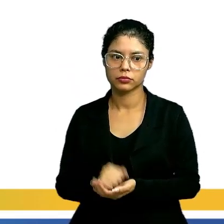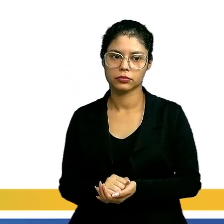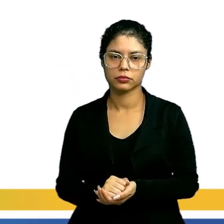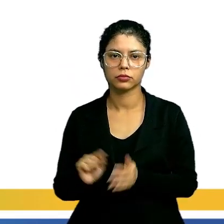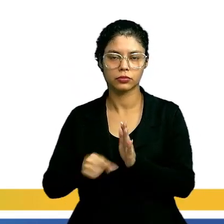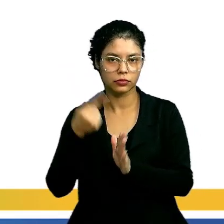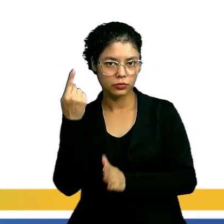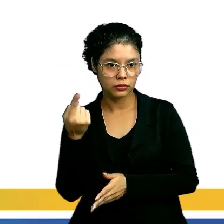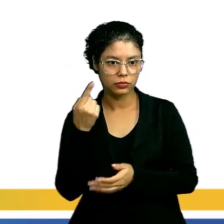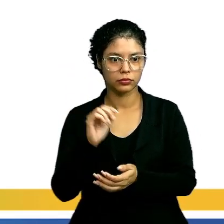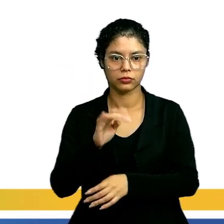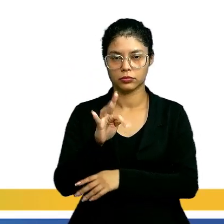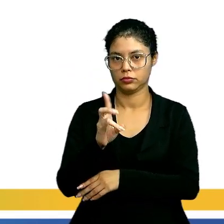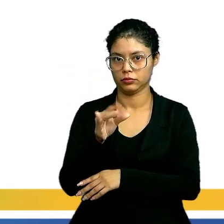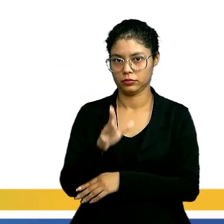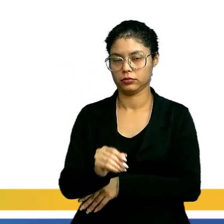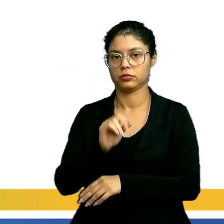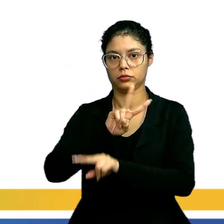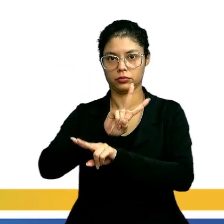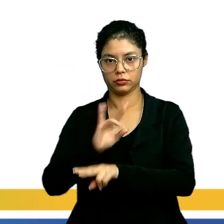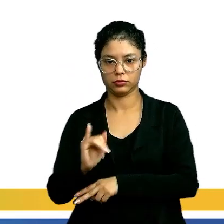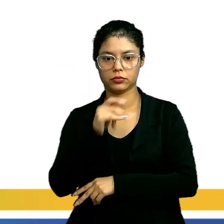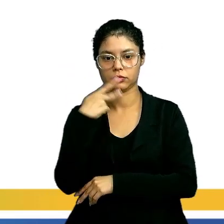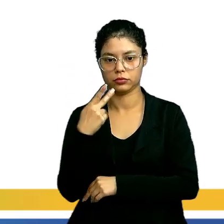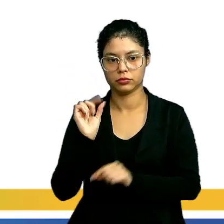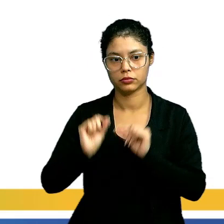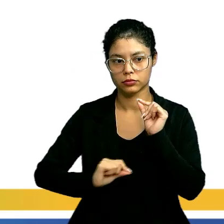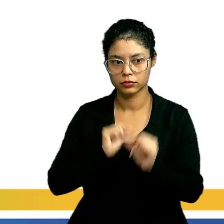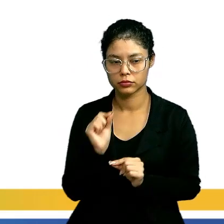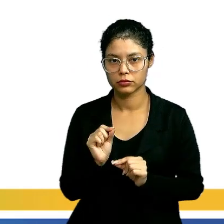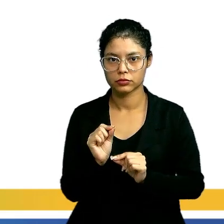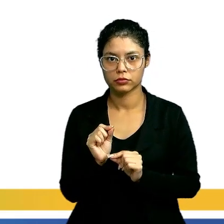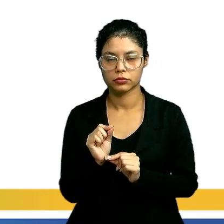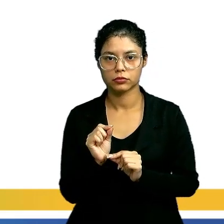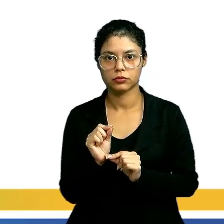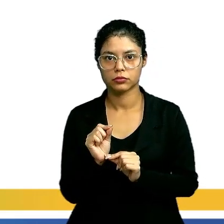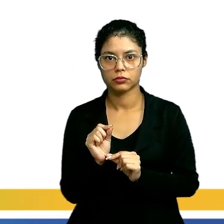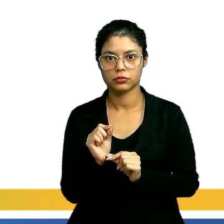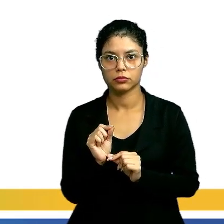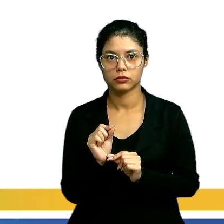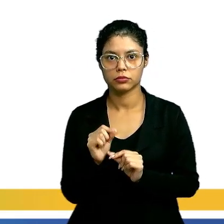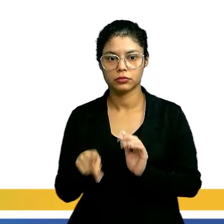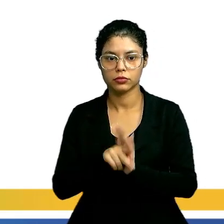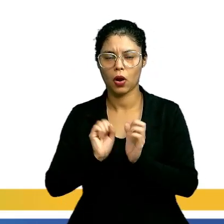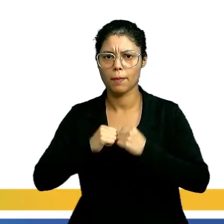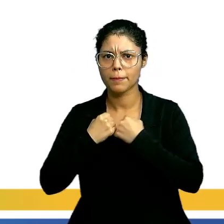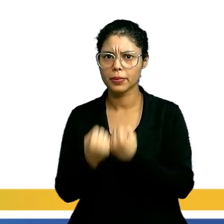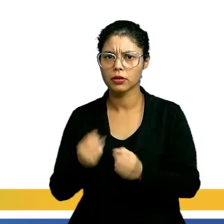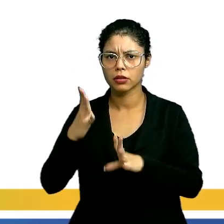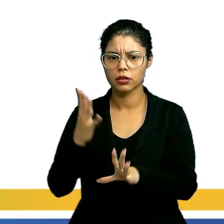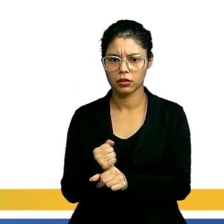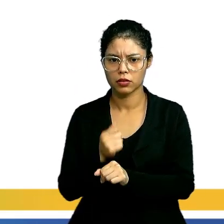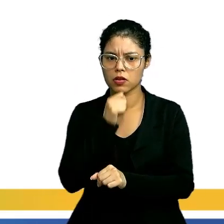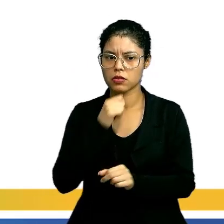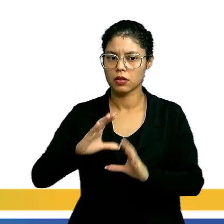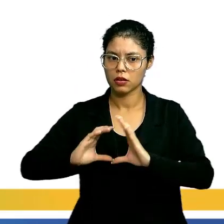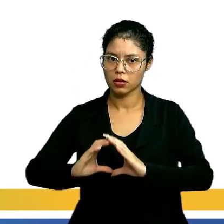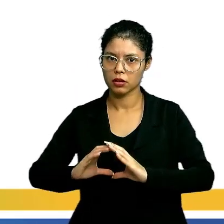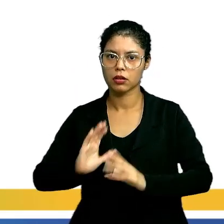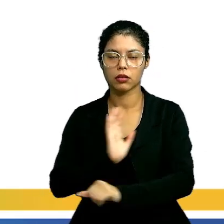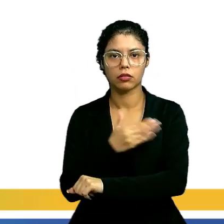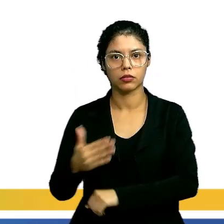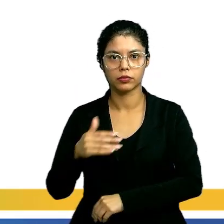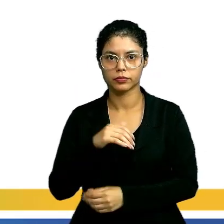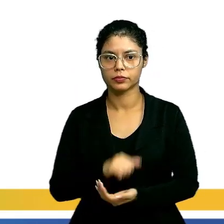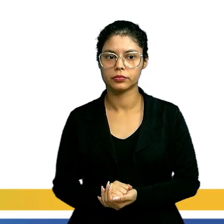um dos nossos distratores, que ele se diz que ela vai ser devido ao peso adicional que a bola apresenta quando